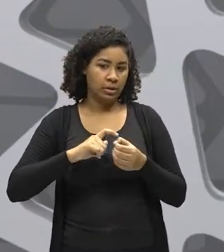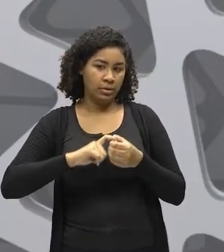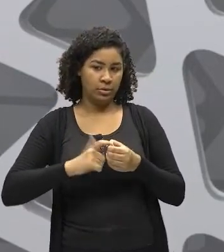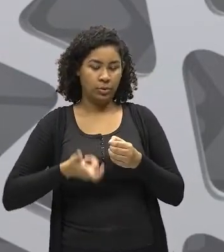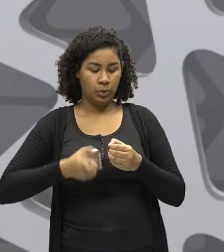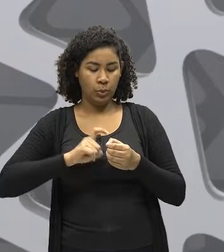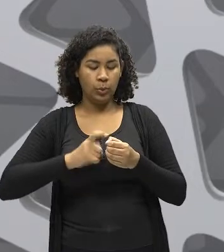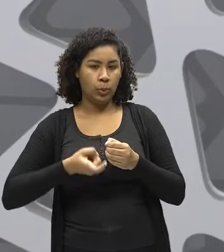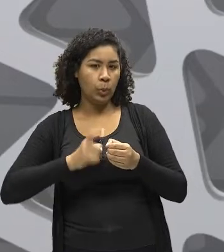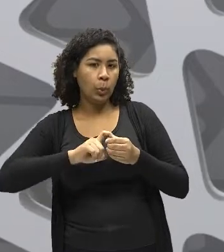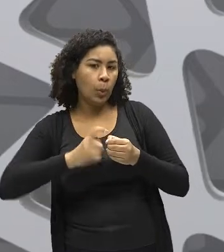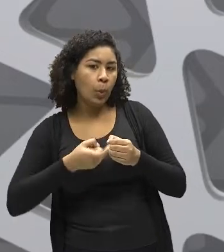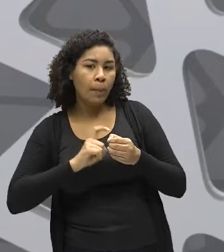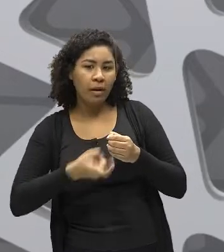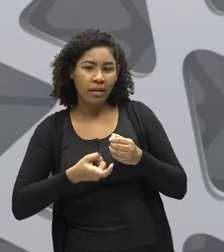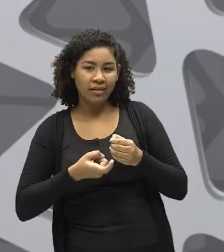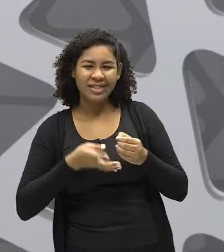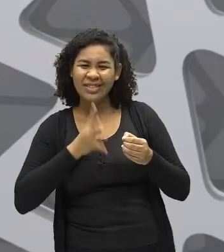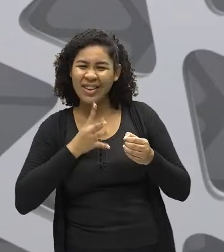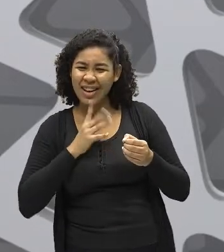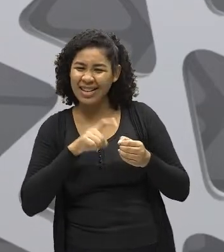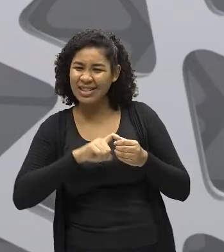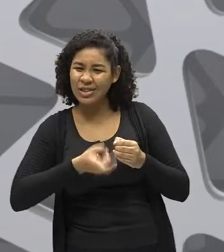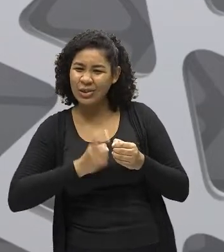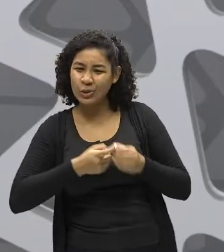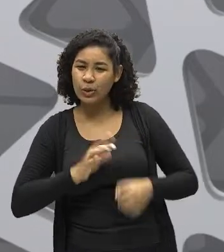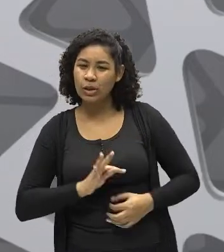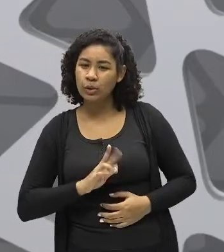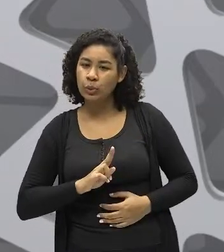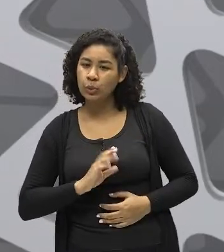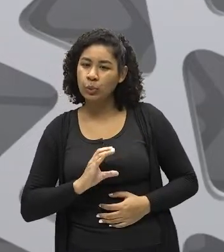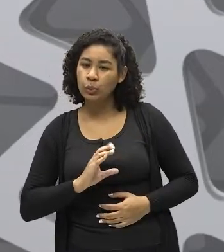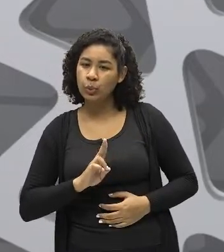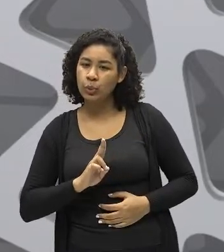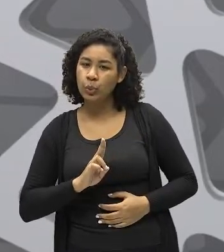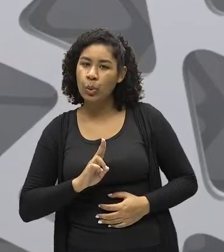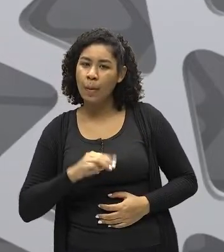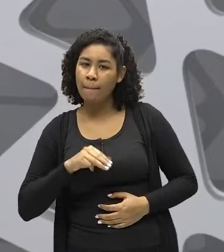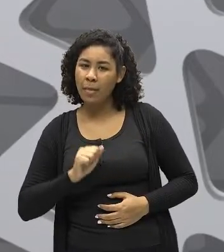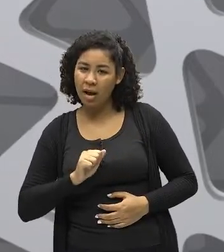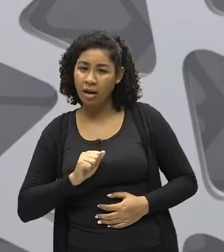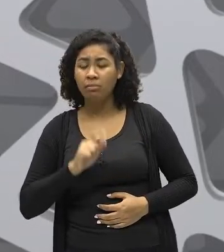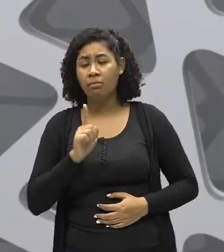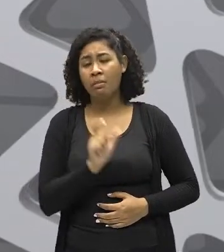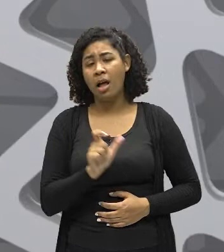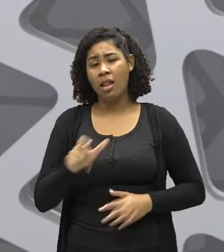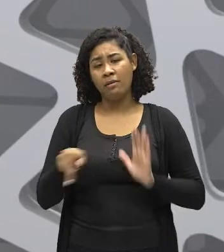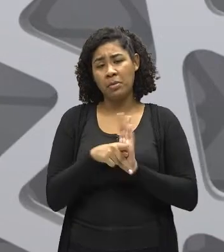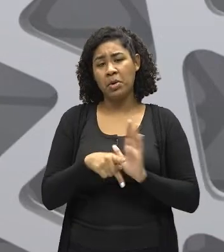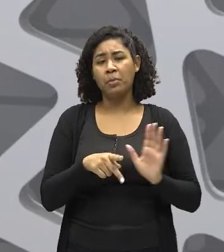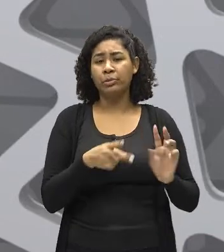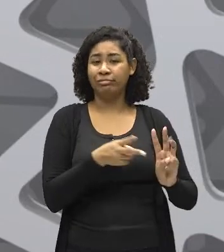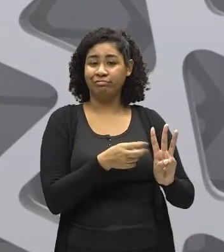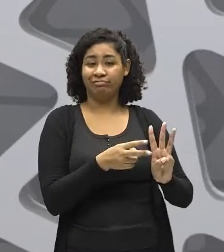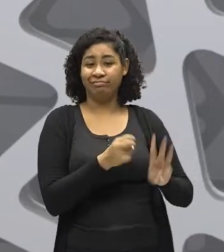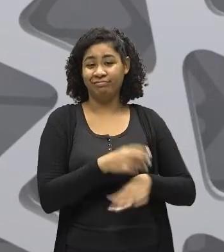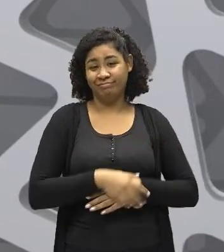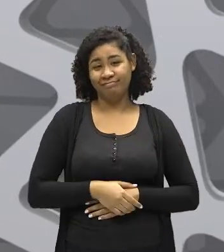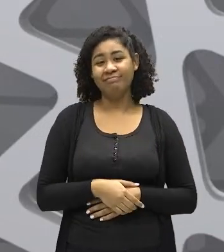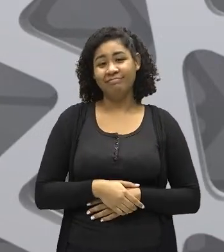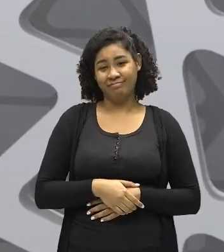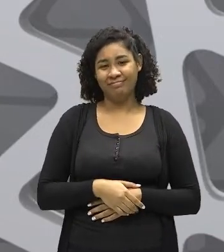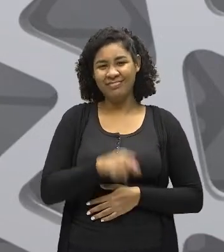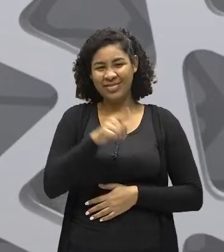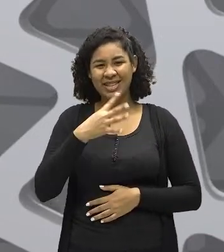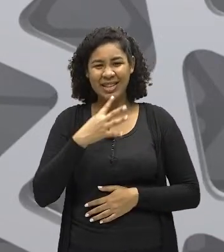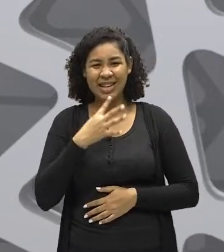indígena, faz parte do nosso cotidiano. Curumim, cunhantan, não é verdade? Quem aí nunca